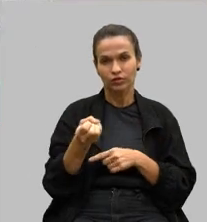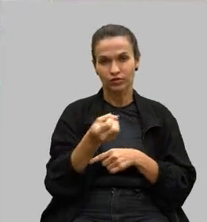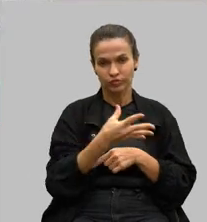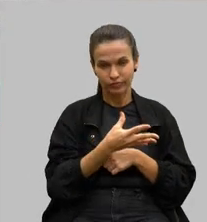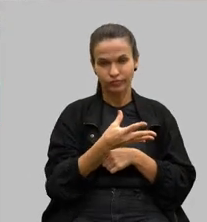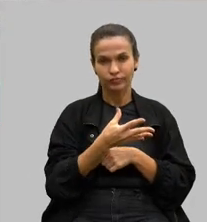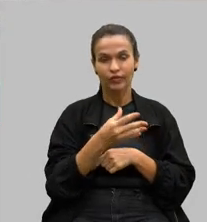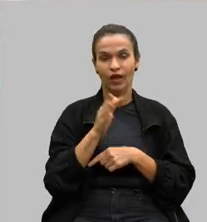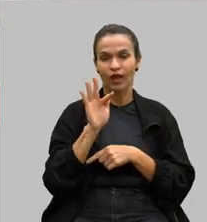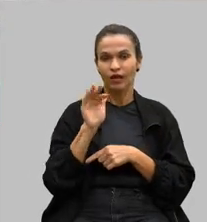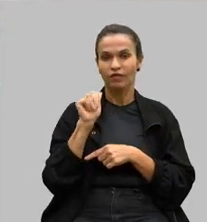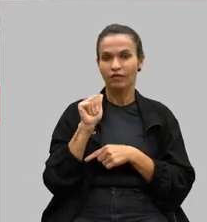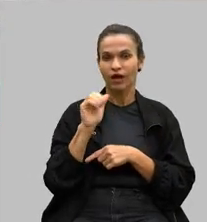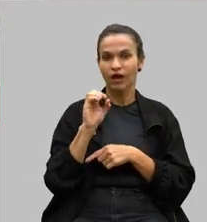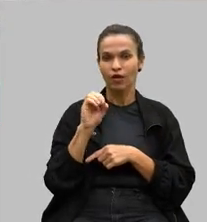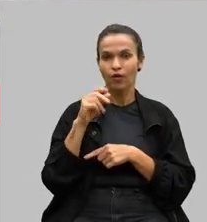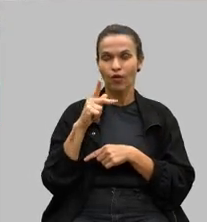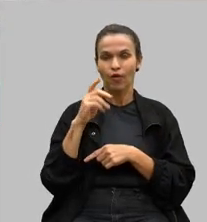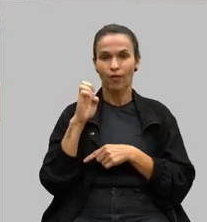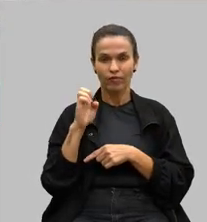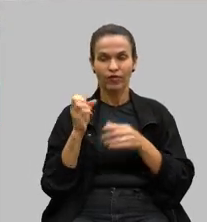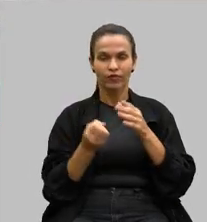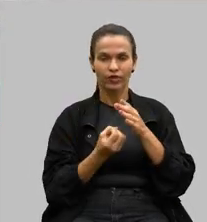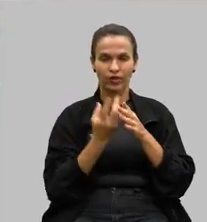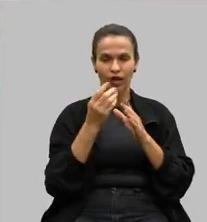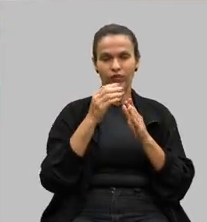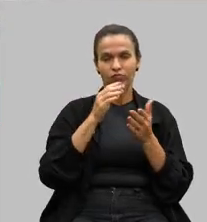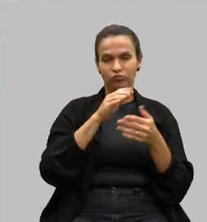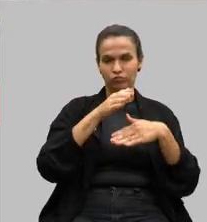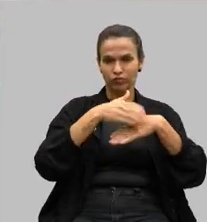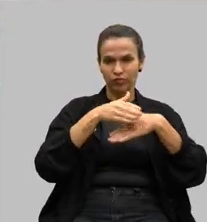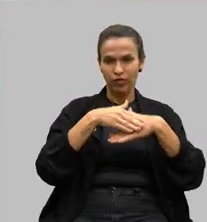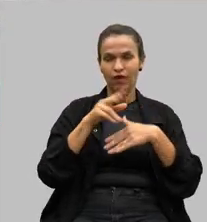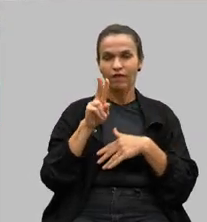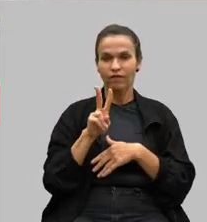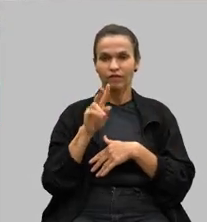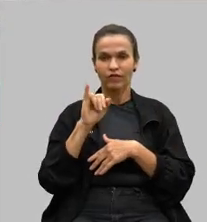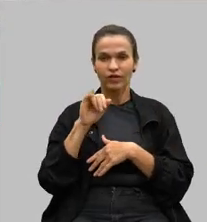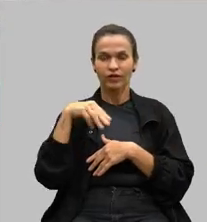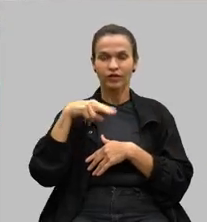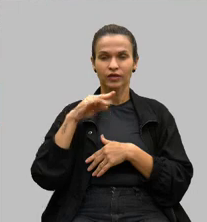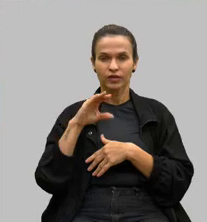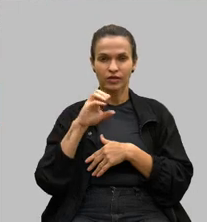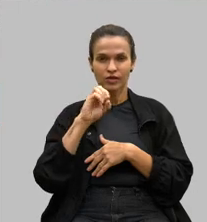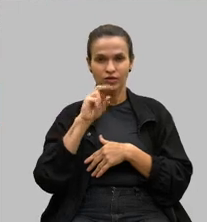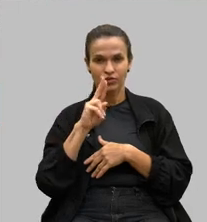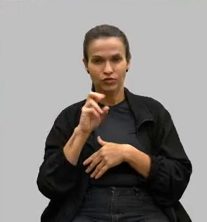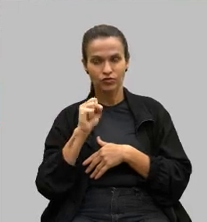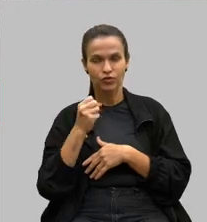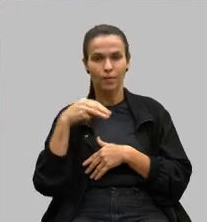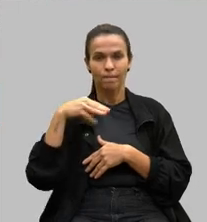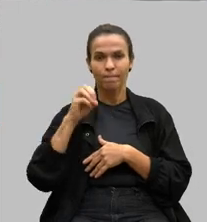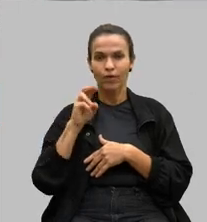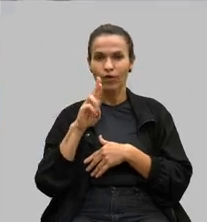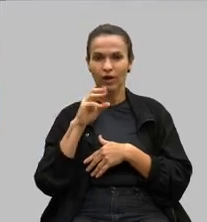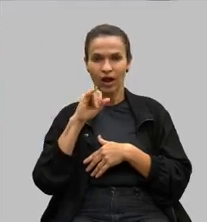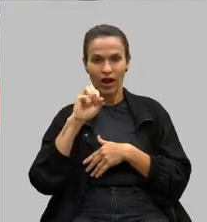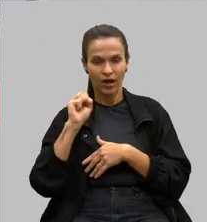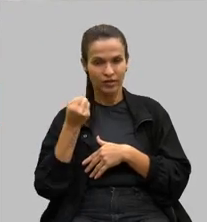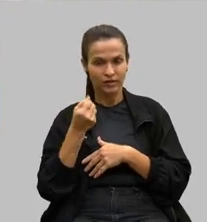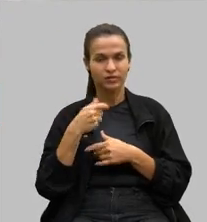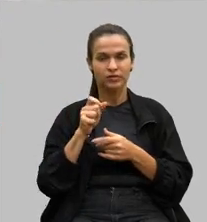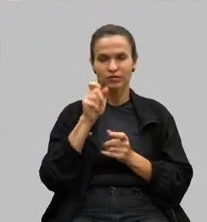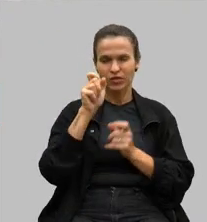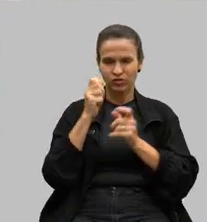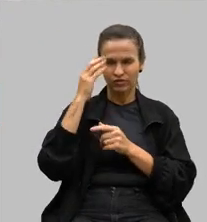faop que foi criada por Vinícius Moraes Nuno Nuno eh e tantos outros sair de Ouro Preto